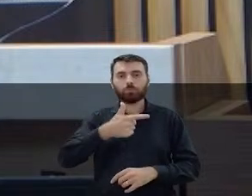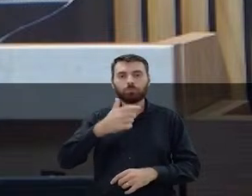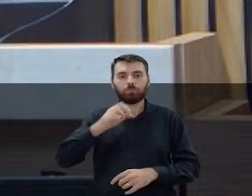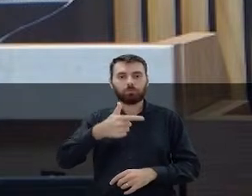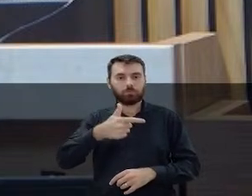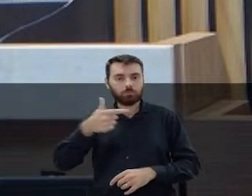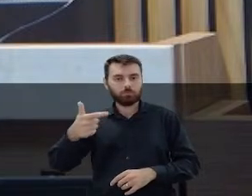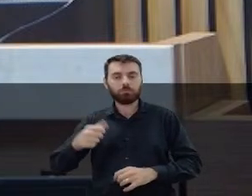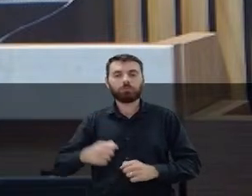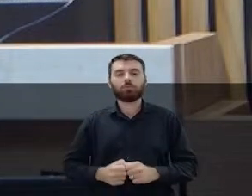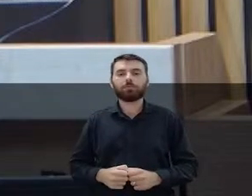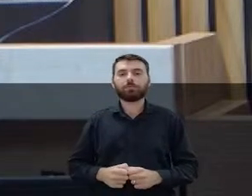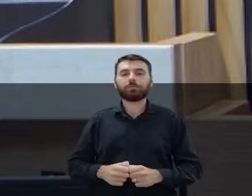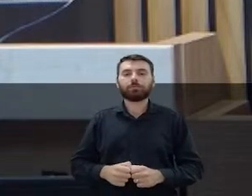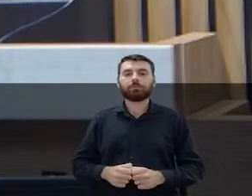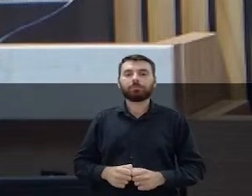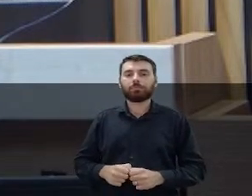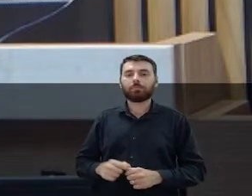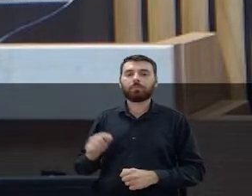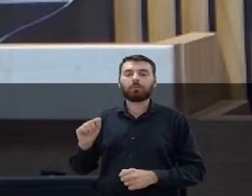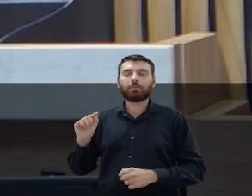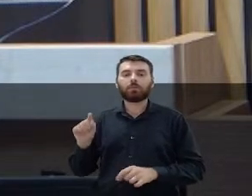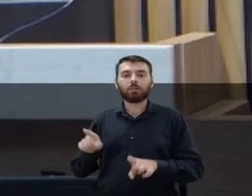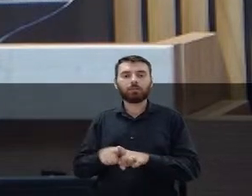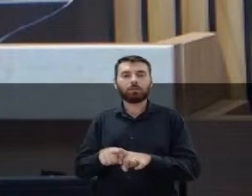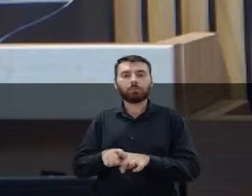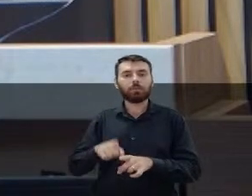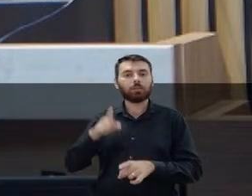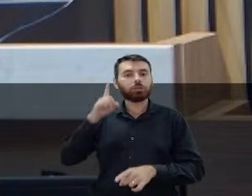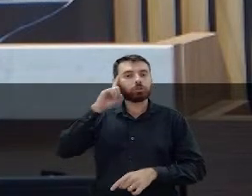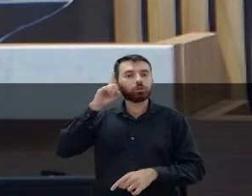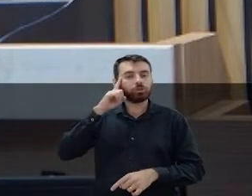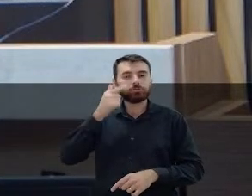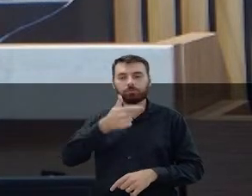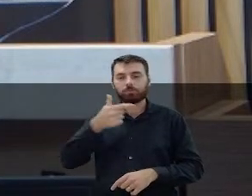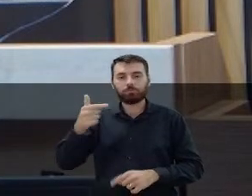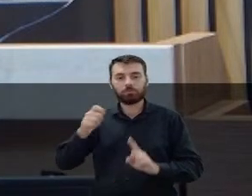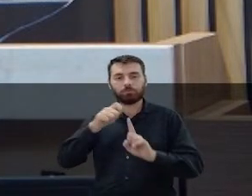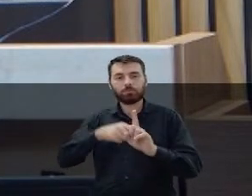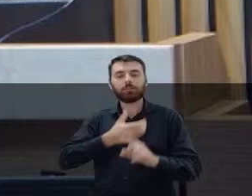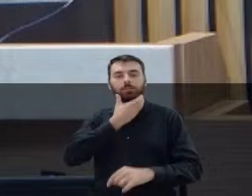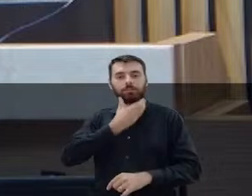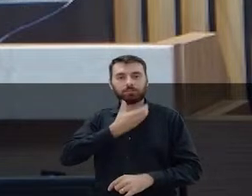22 dias de dezembro, férias integrais